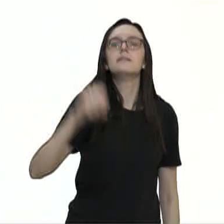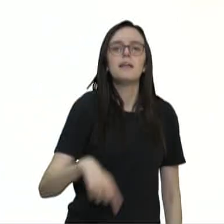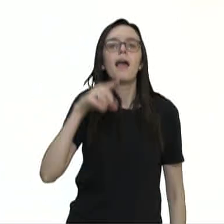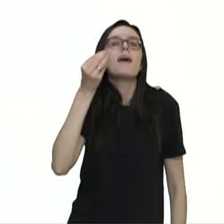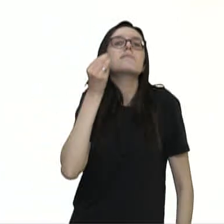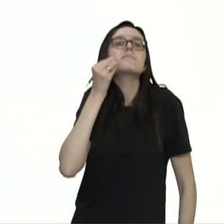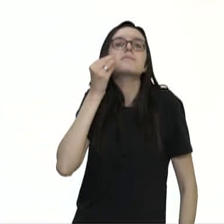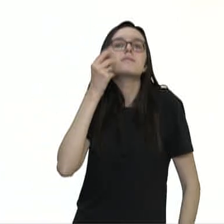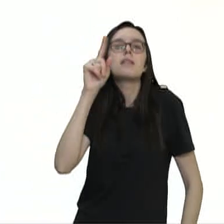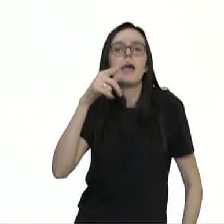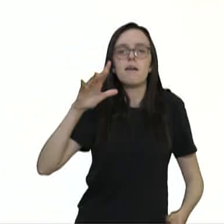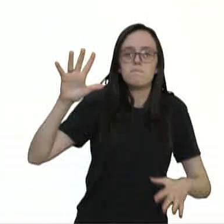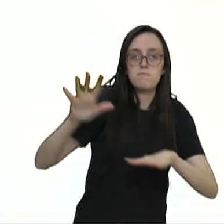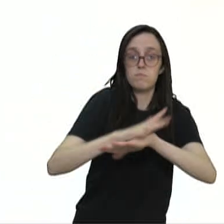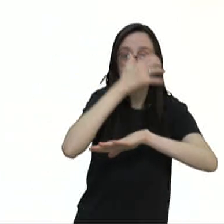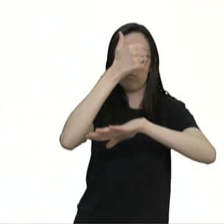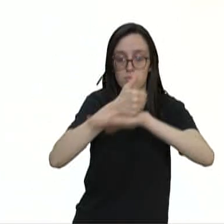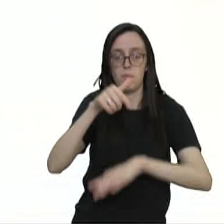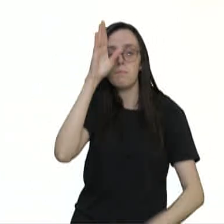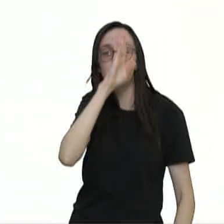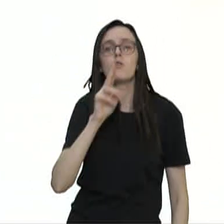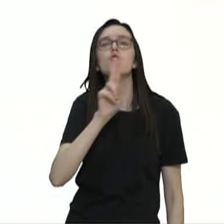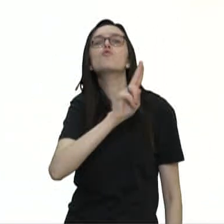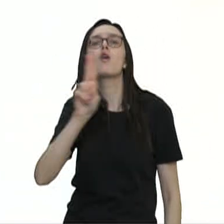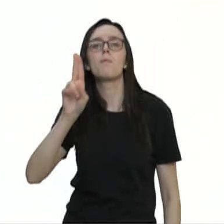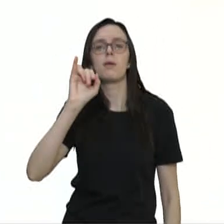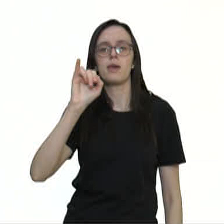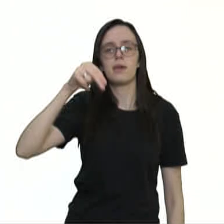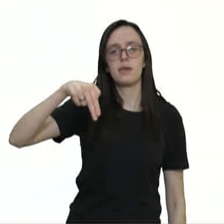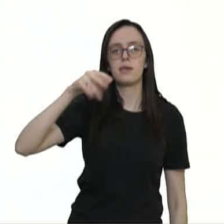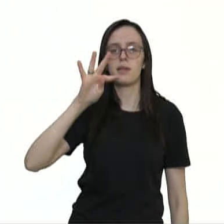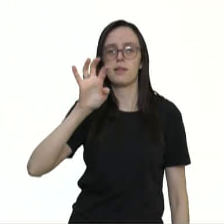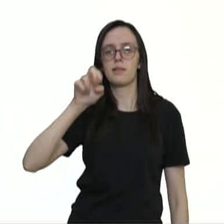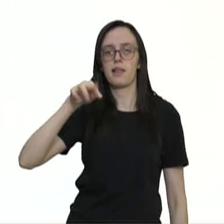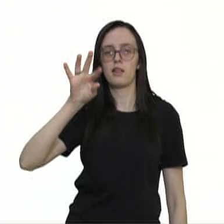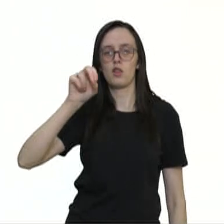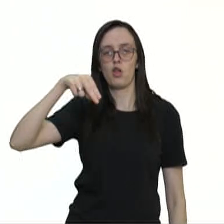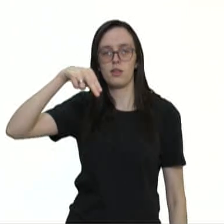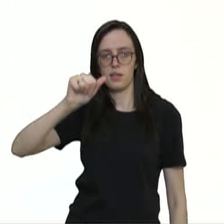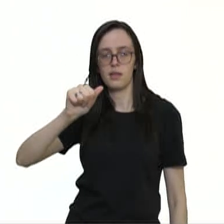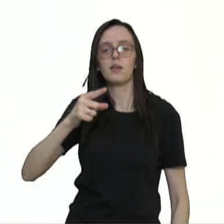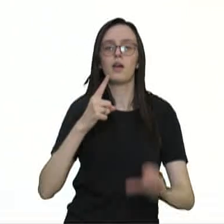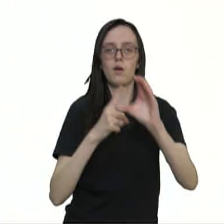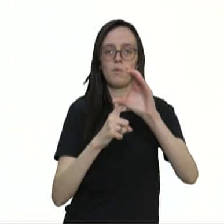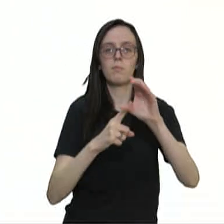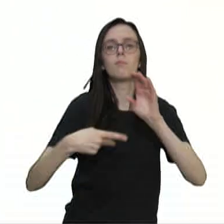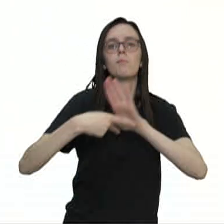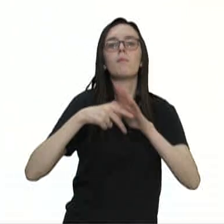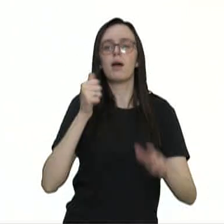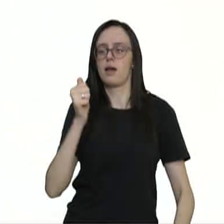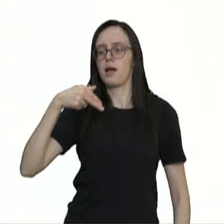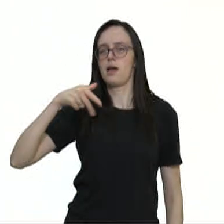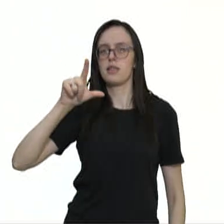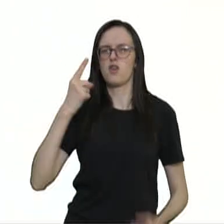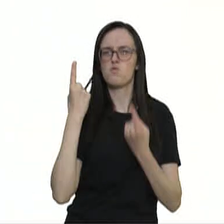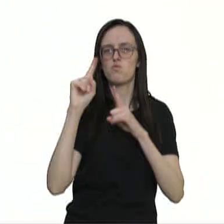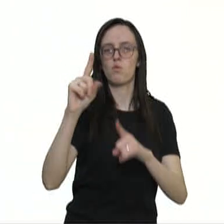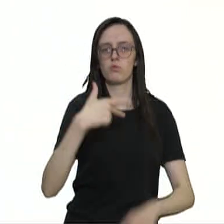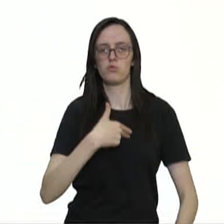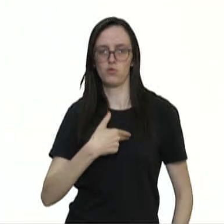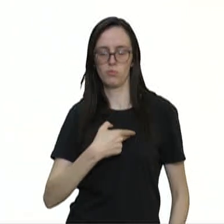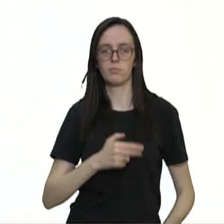tentativa de golpe no Brasil chamada de Intentona Comunista, liderada pela ANL contra o Getúlio